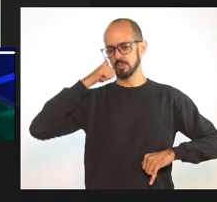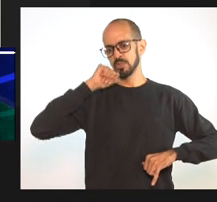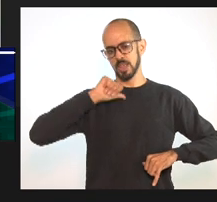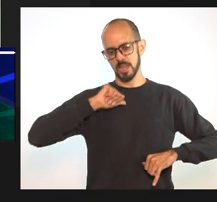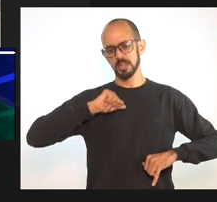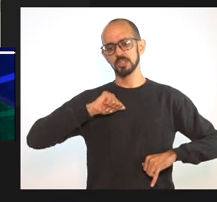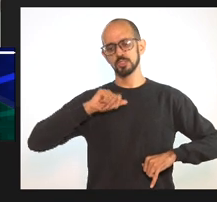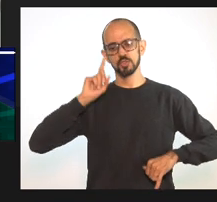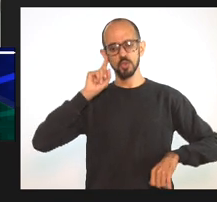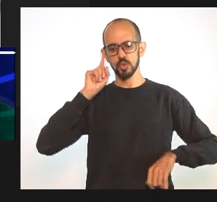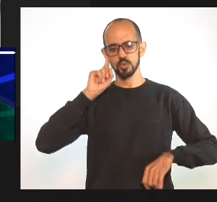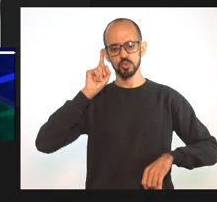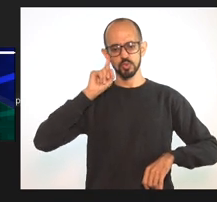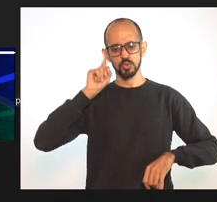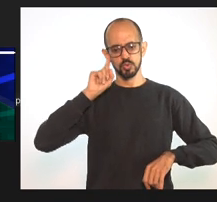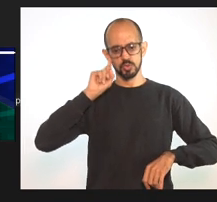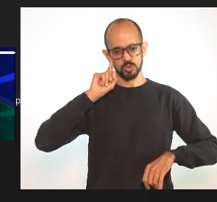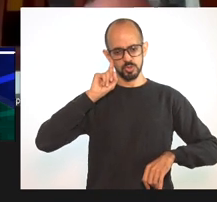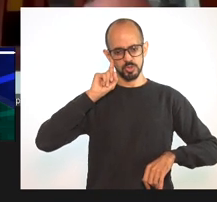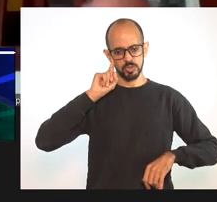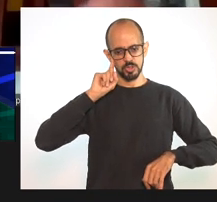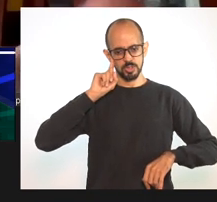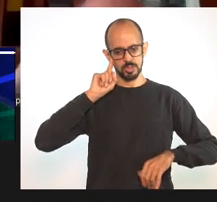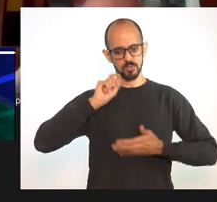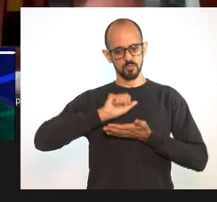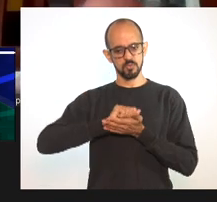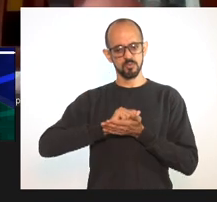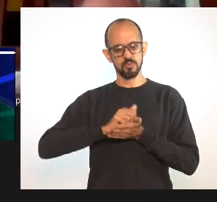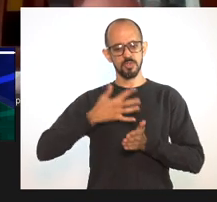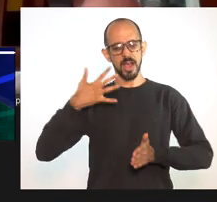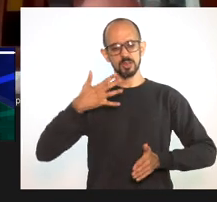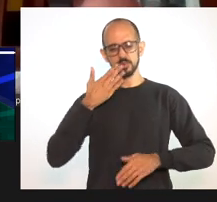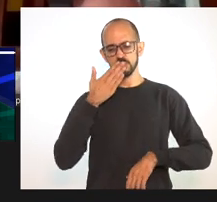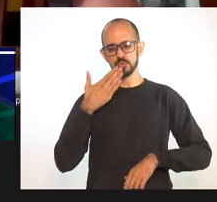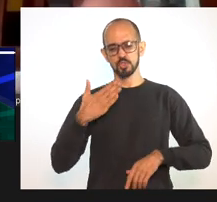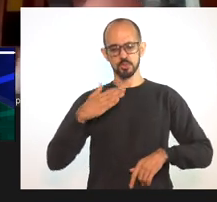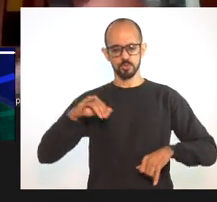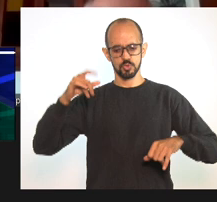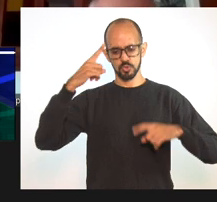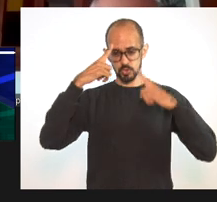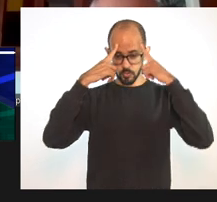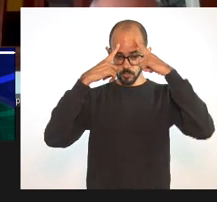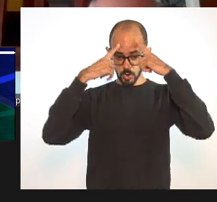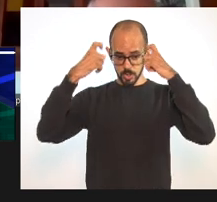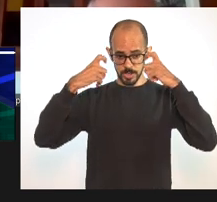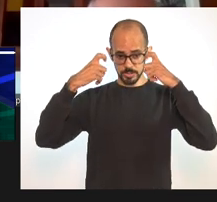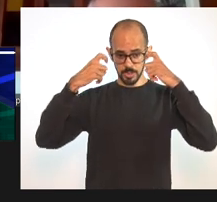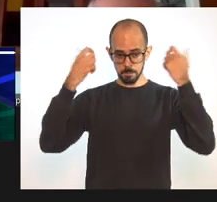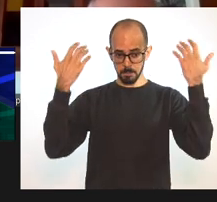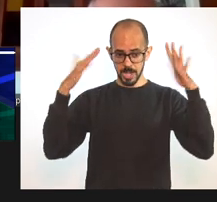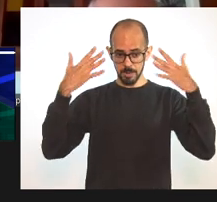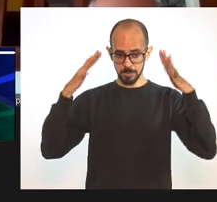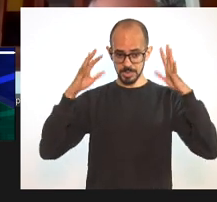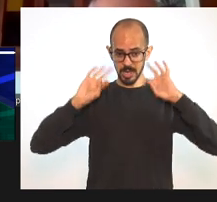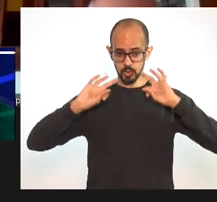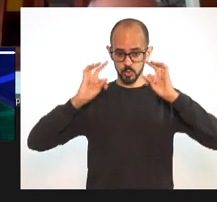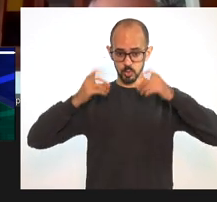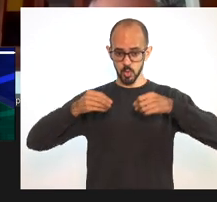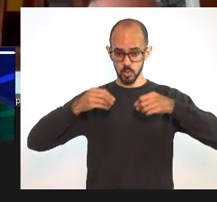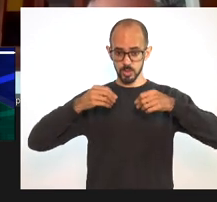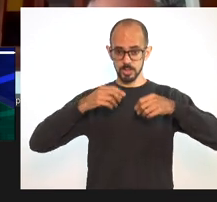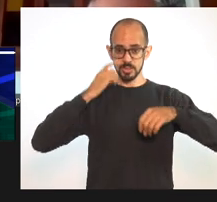seu cotidiano, vários tipos de violência. Então, muito obrigada a todos e parabéns a todas as nossas